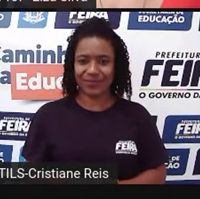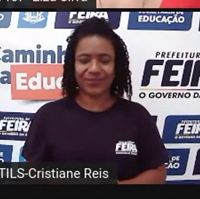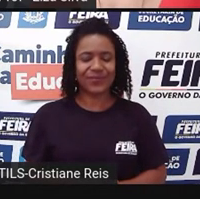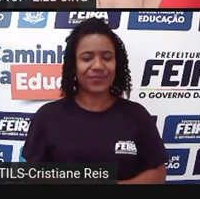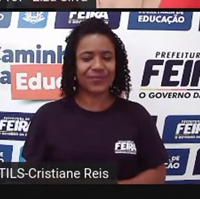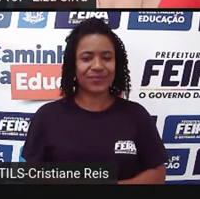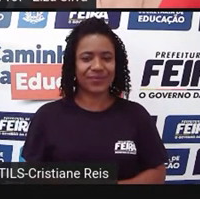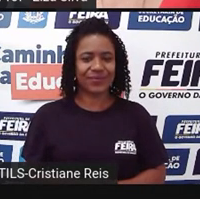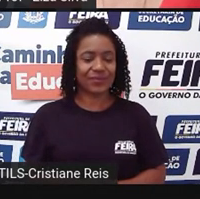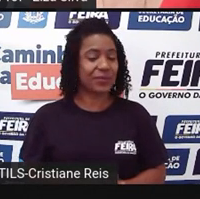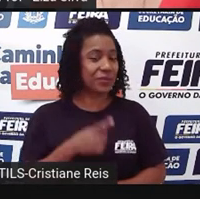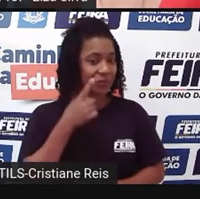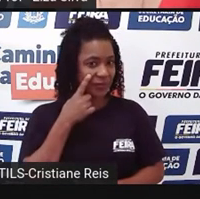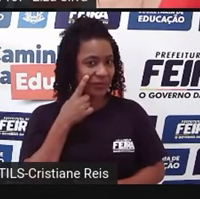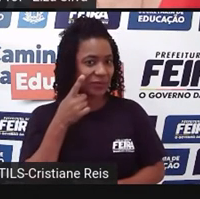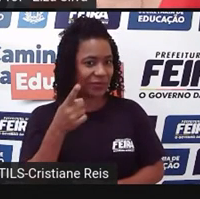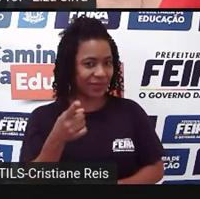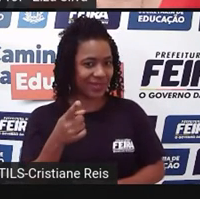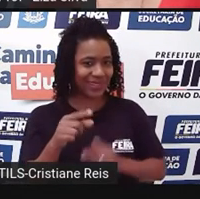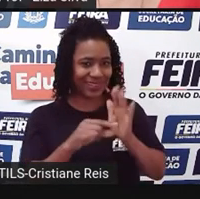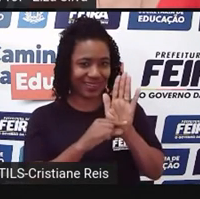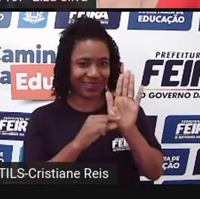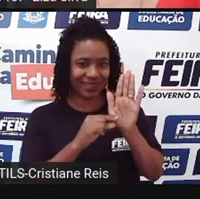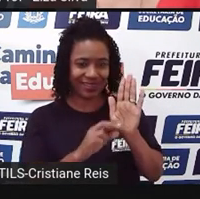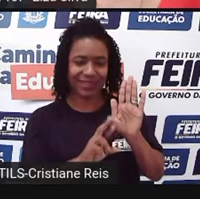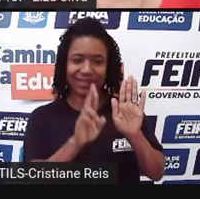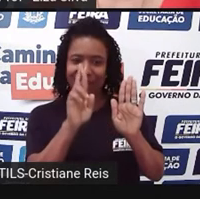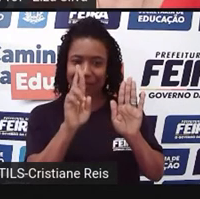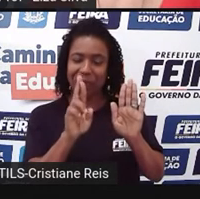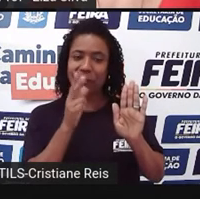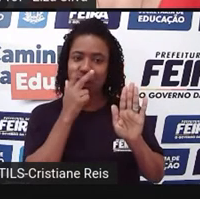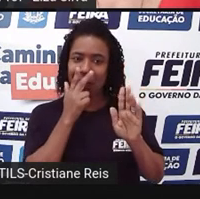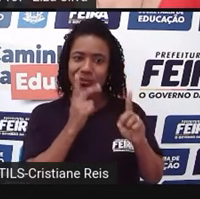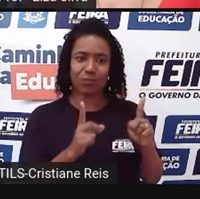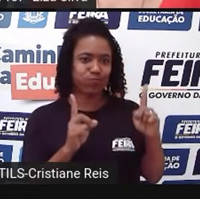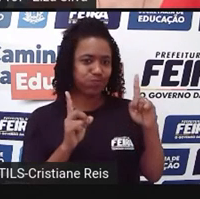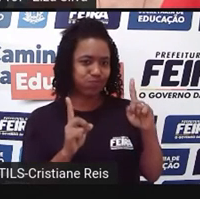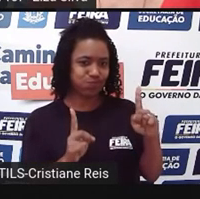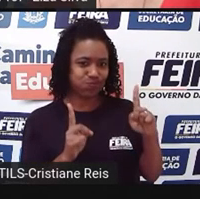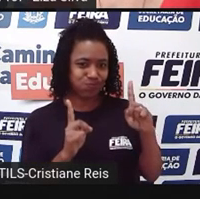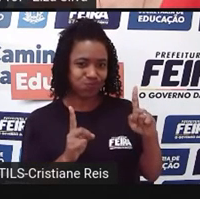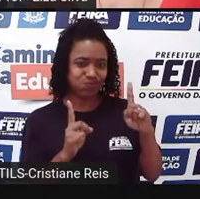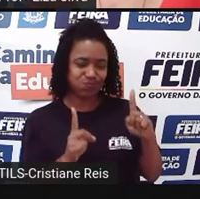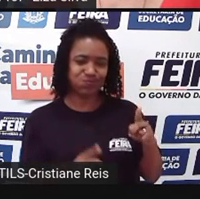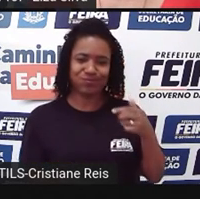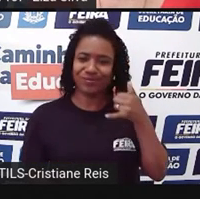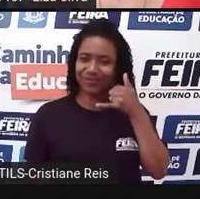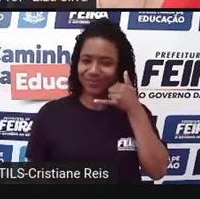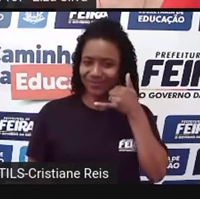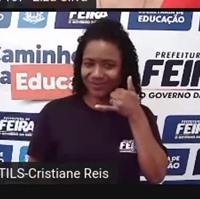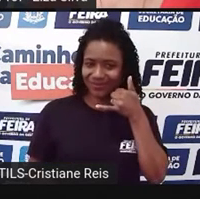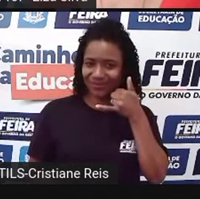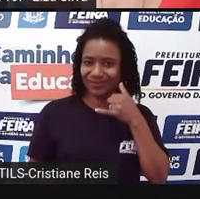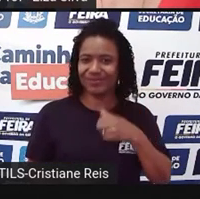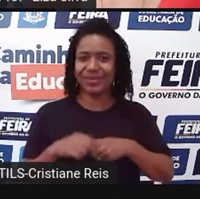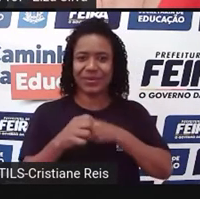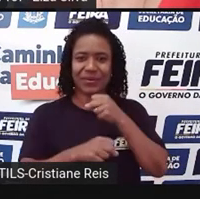cell phone Olha o tamanho é tanto que muita gente chama de tijolo né nine team seventy-three